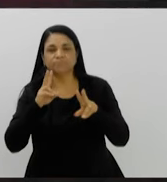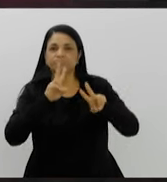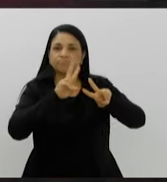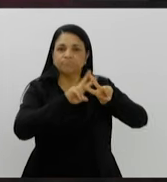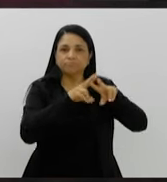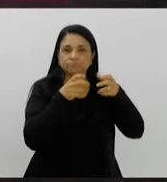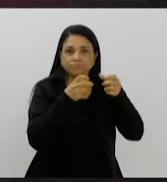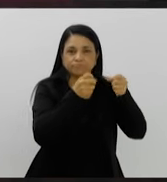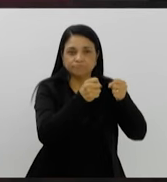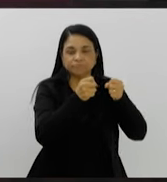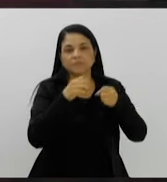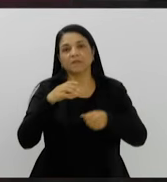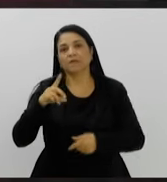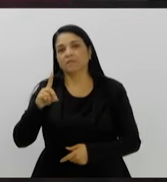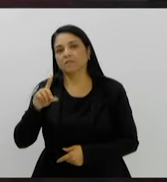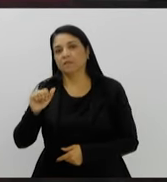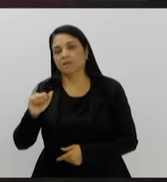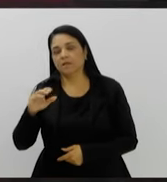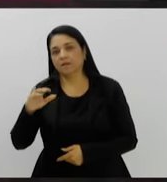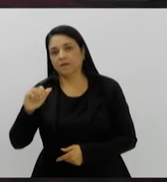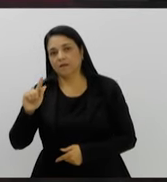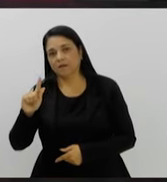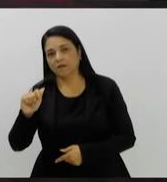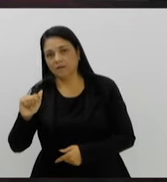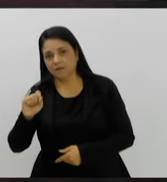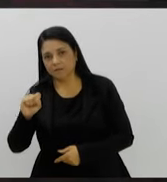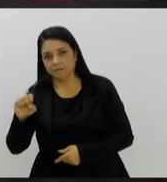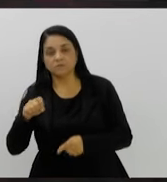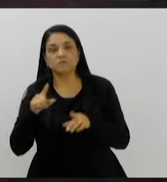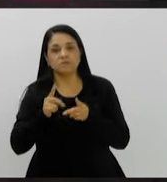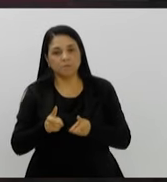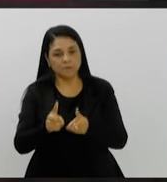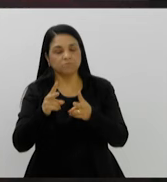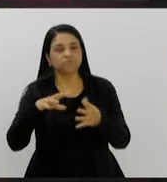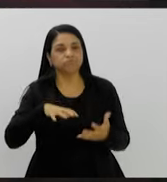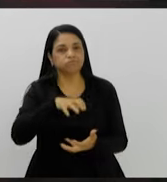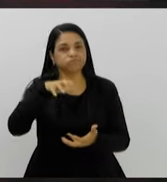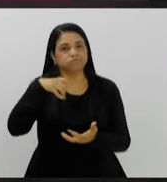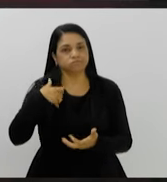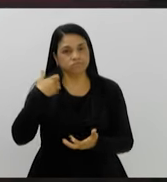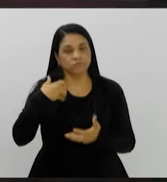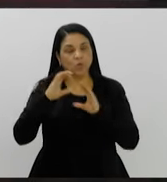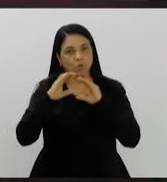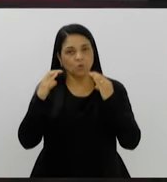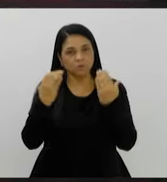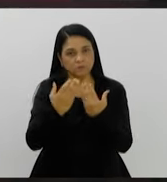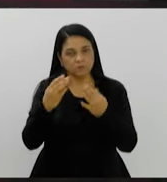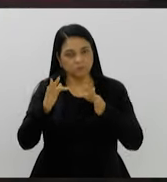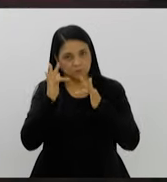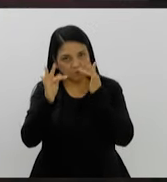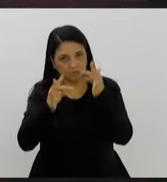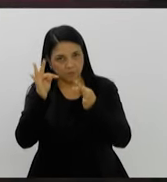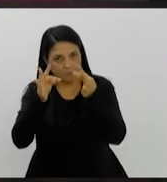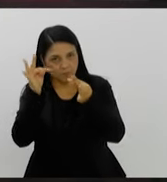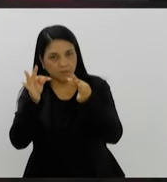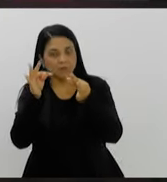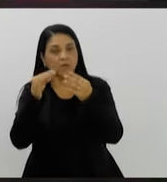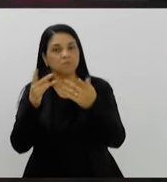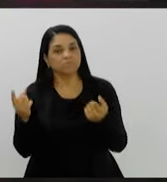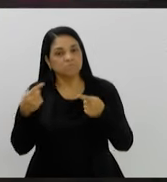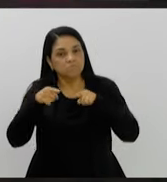Degas em instituições de longa permanência para idosos e em comunidades terapêuticas que mantenham parcerias de